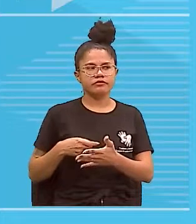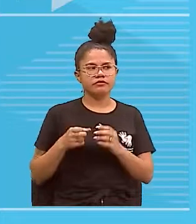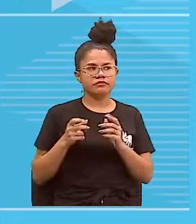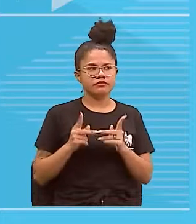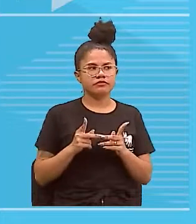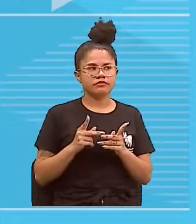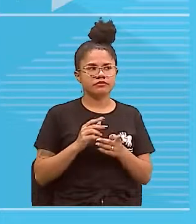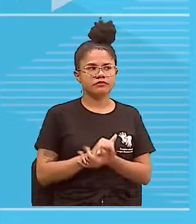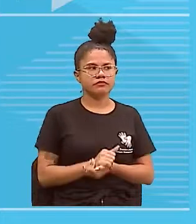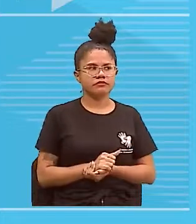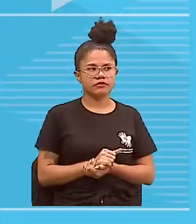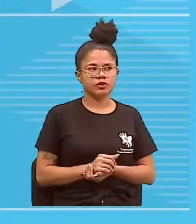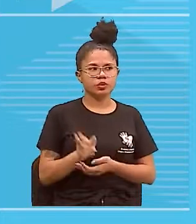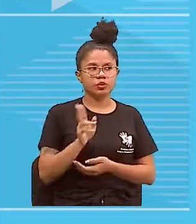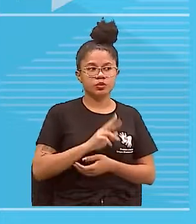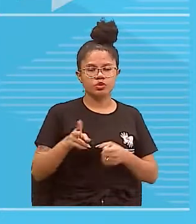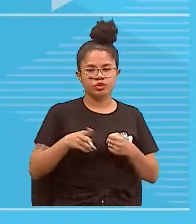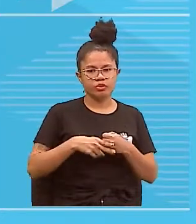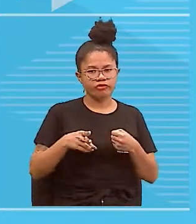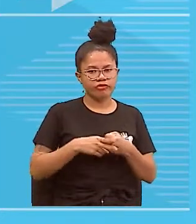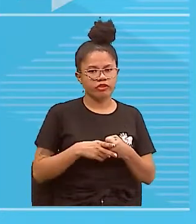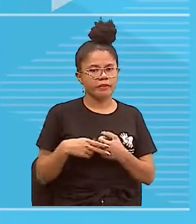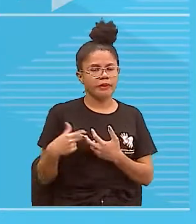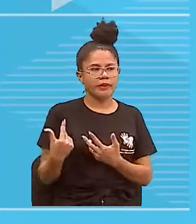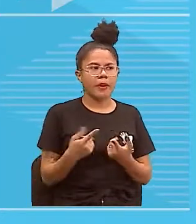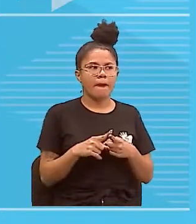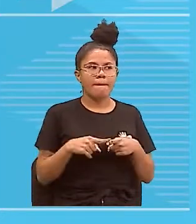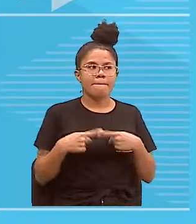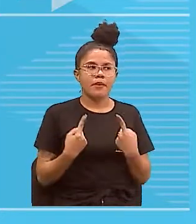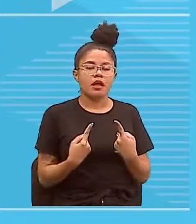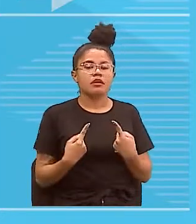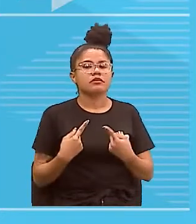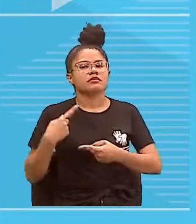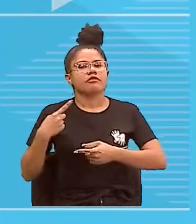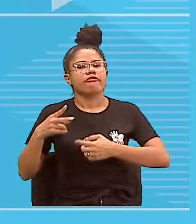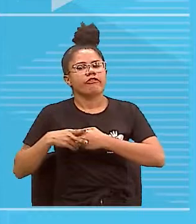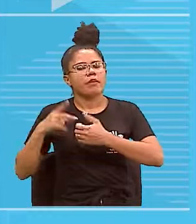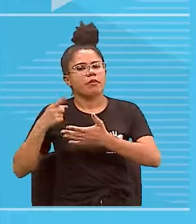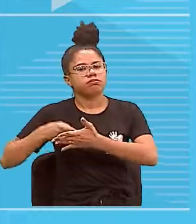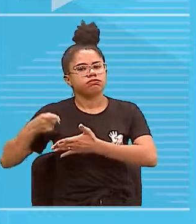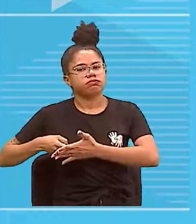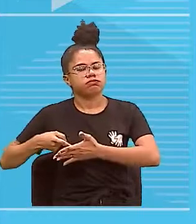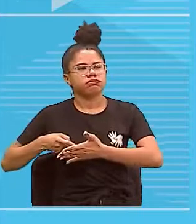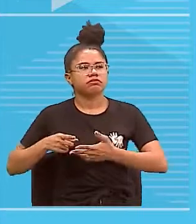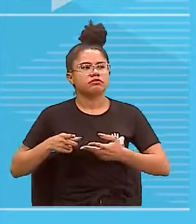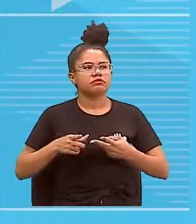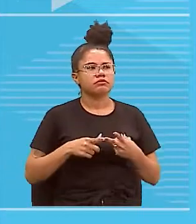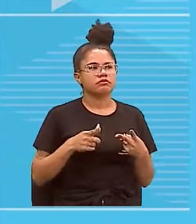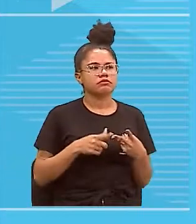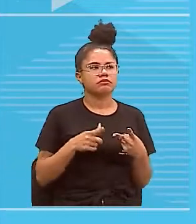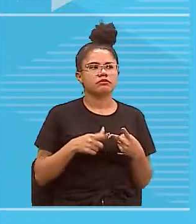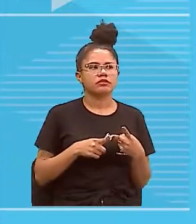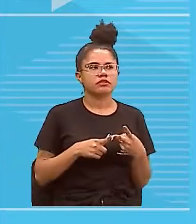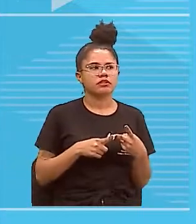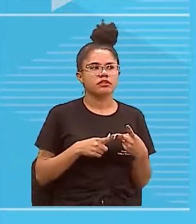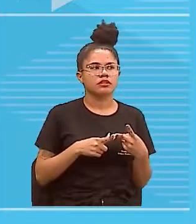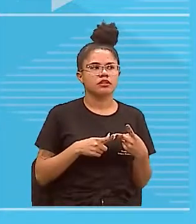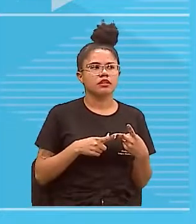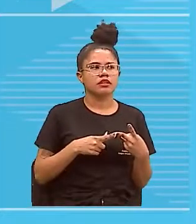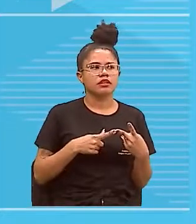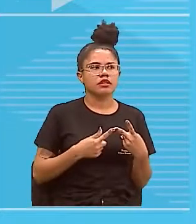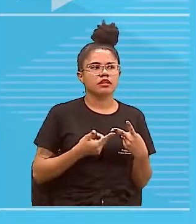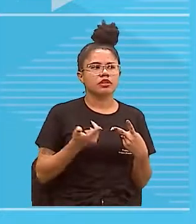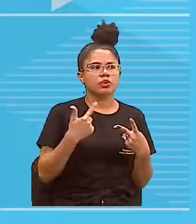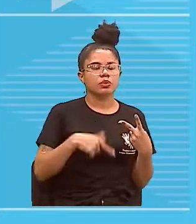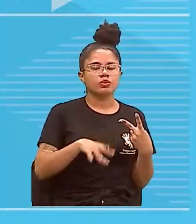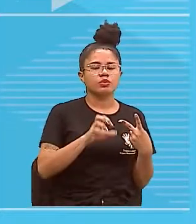forma do verbo é a mesma mas são coisas diferentes subjuntivo é uma coisa imperativo é outra é mas a forma